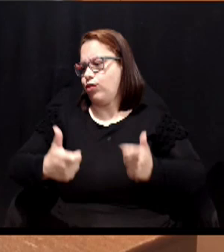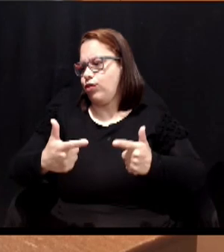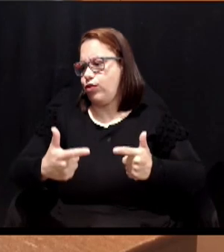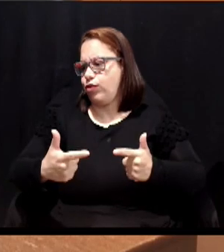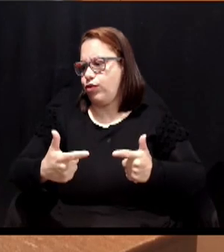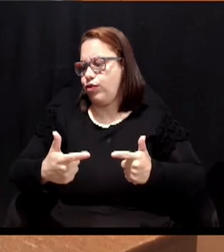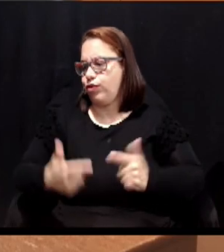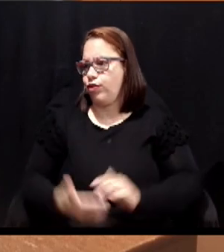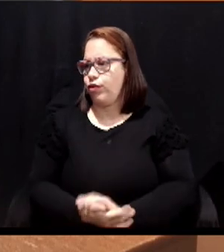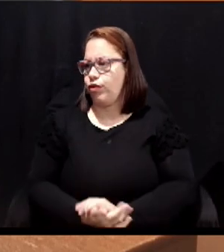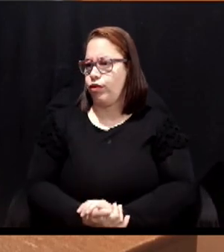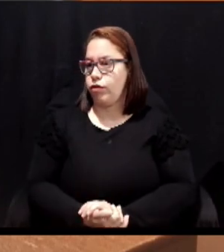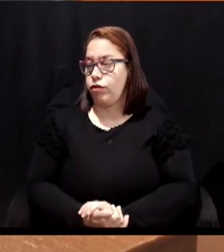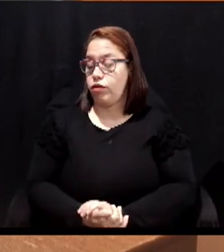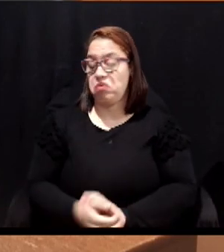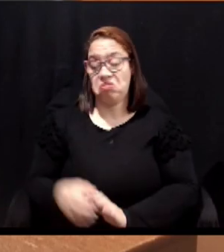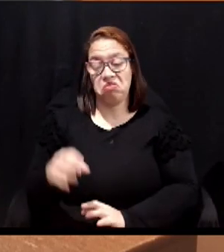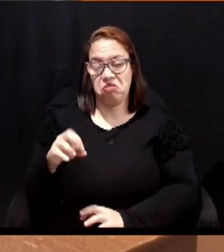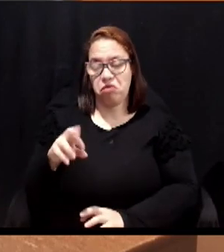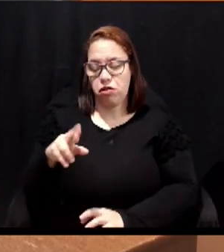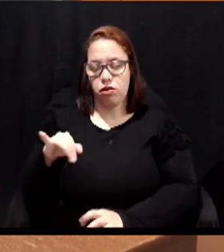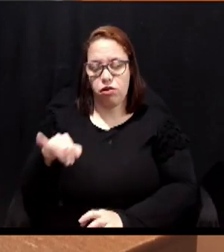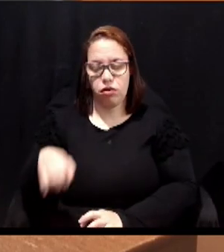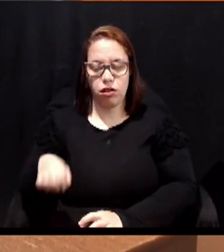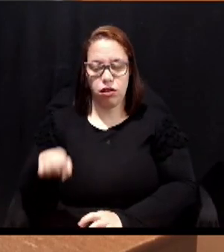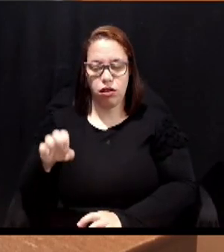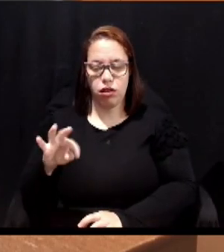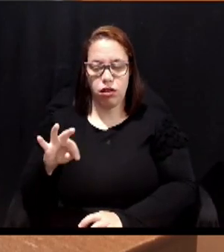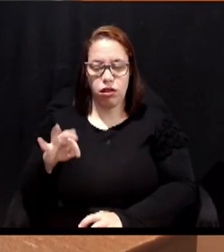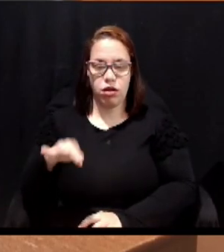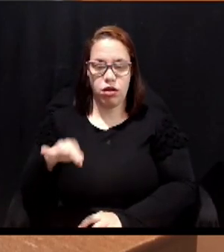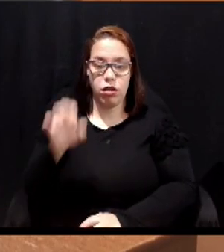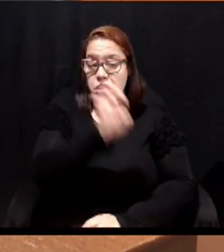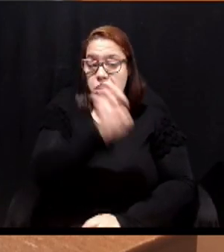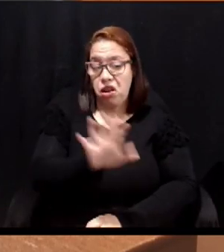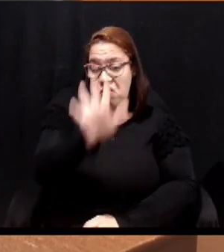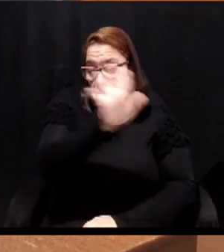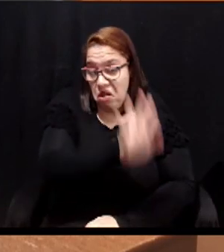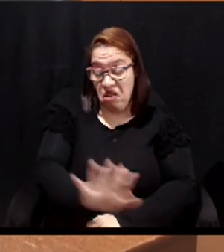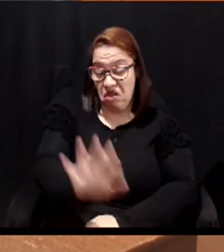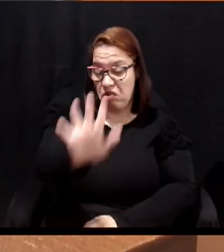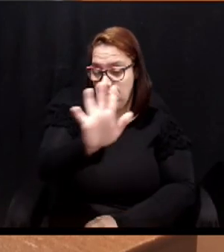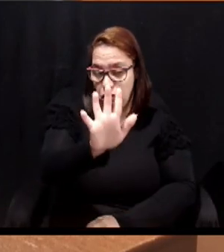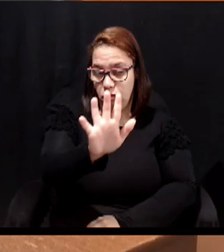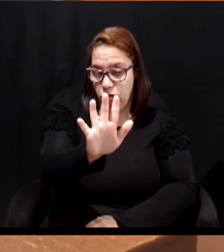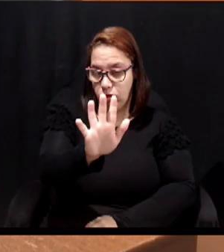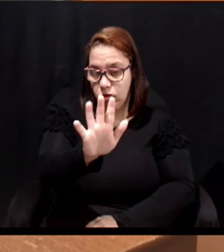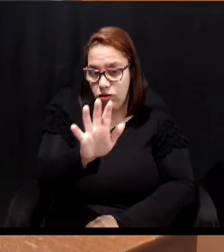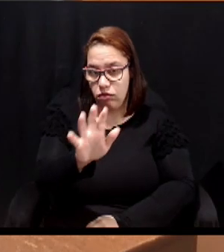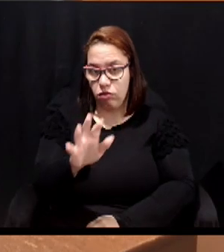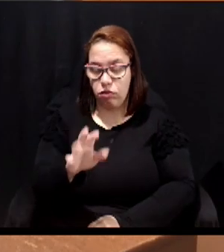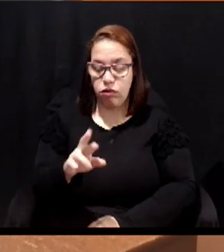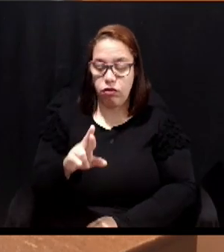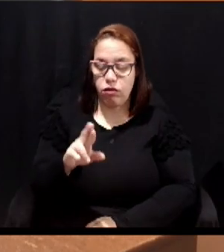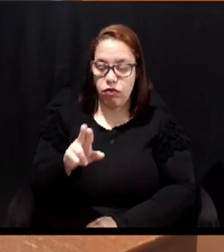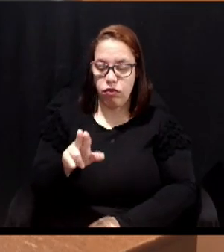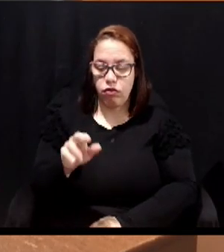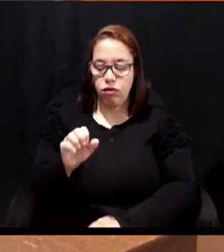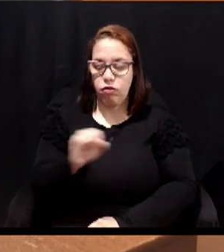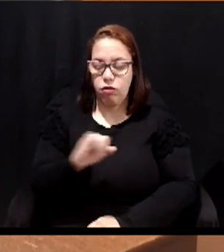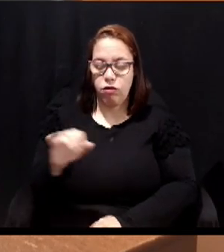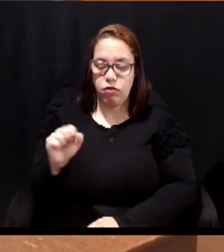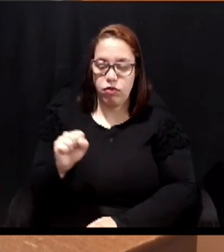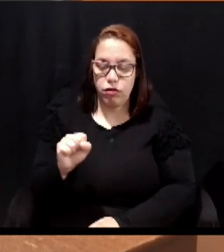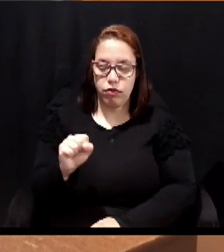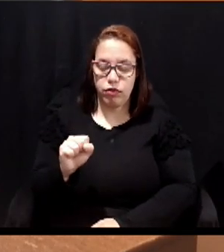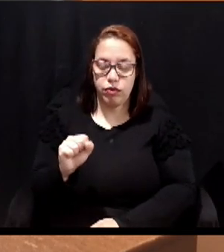no Oriente Médio, né, ali na Europa, né, Rússia e Ucrânia, né, Israel, Palestina e